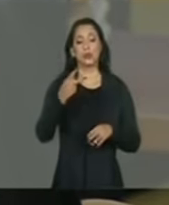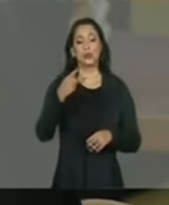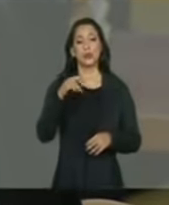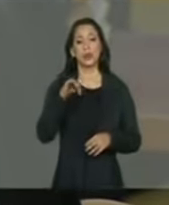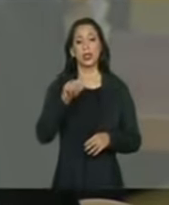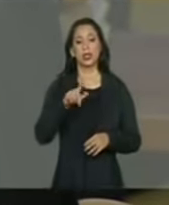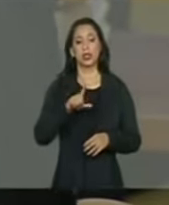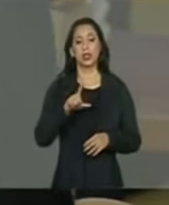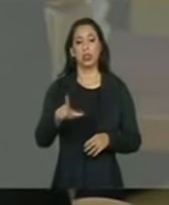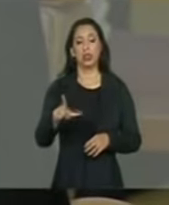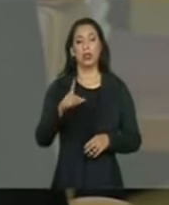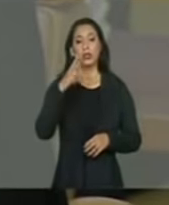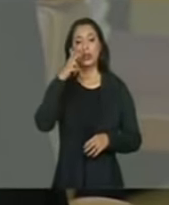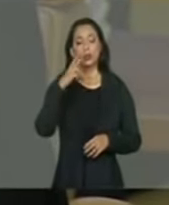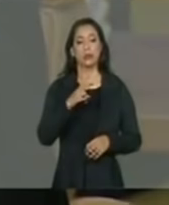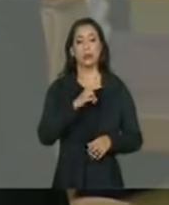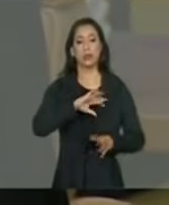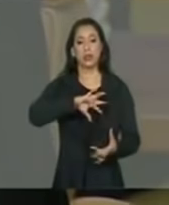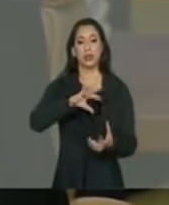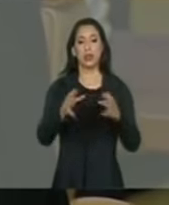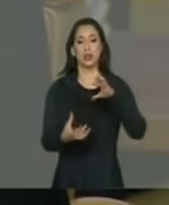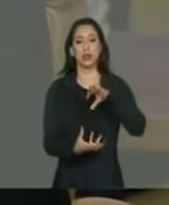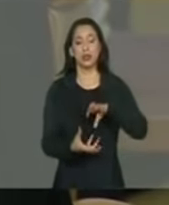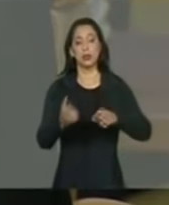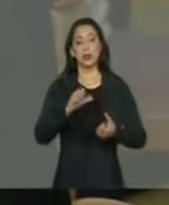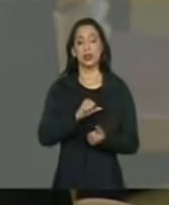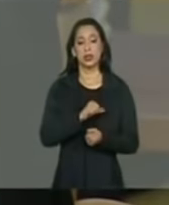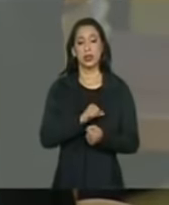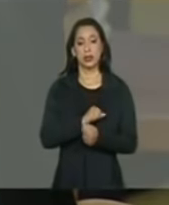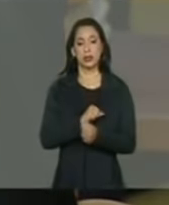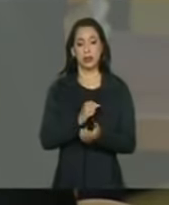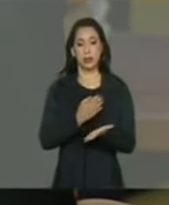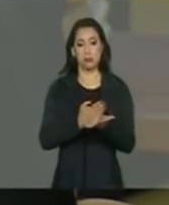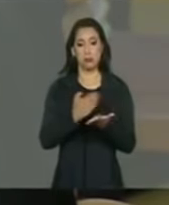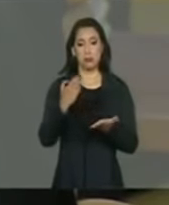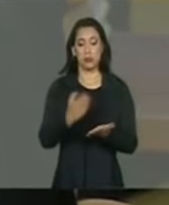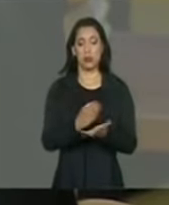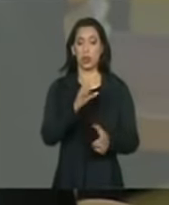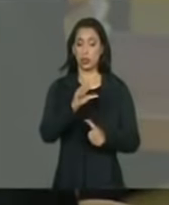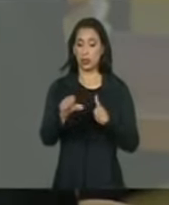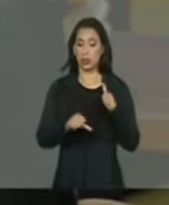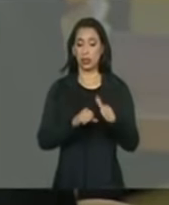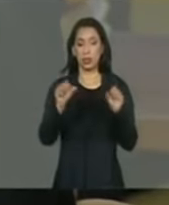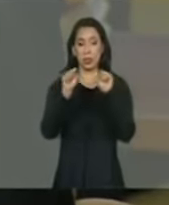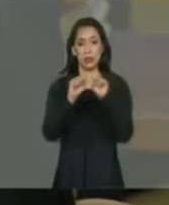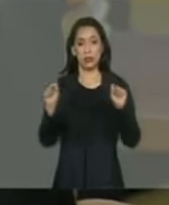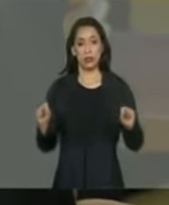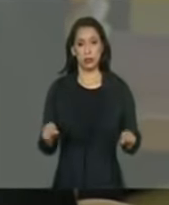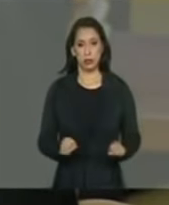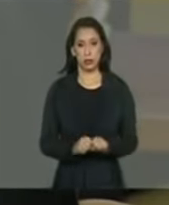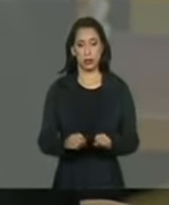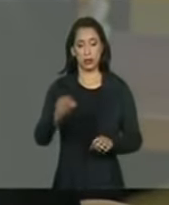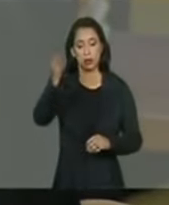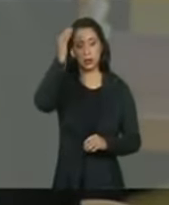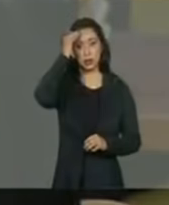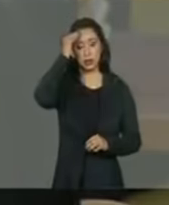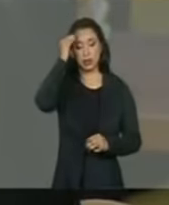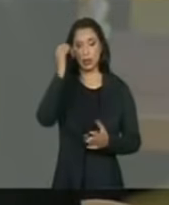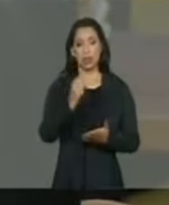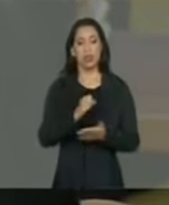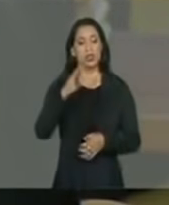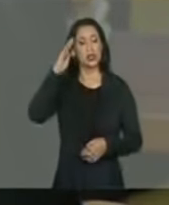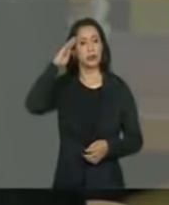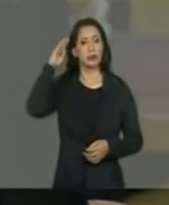as reformas que rompendo com a estrutura originária desfigurar um sistema nessa linha as principais alterações